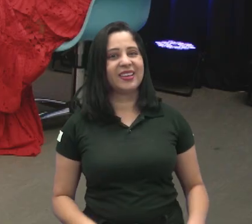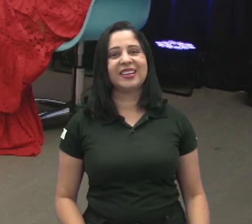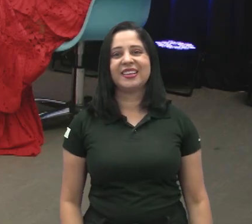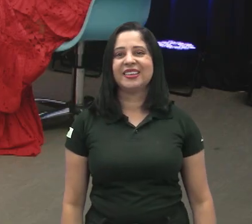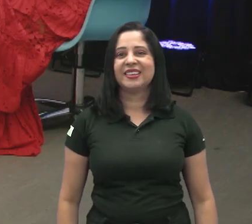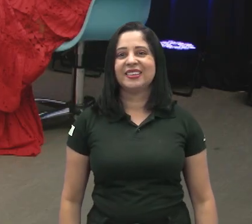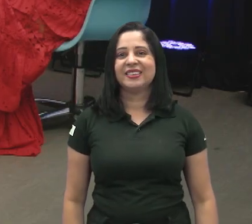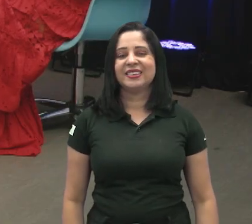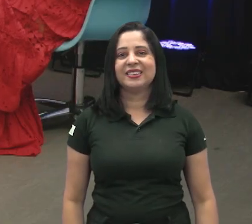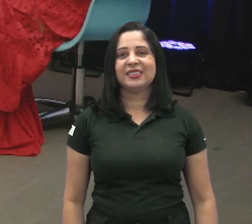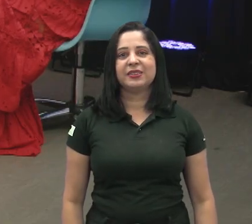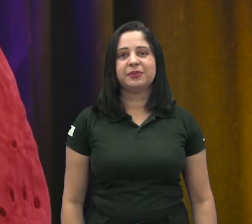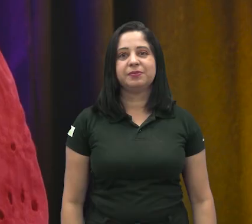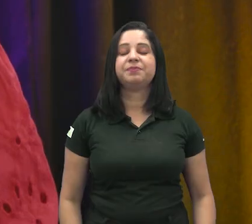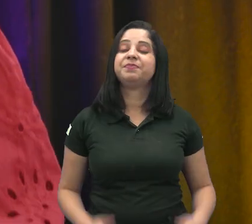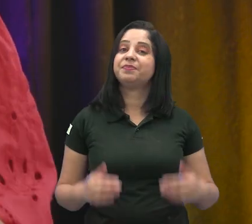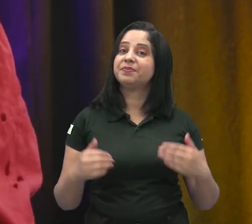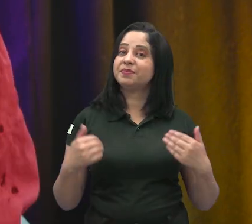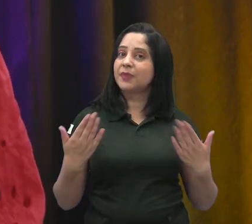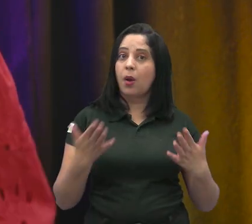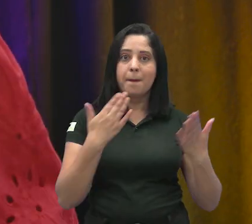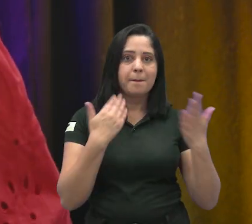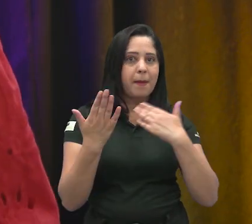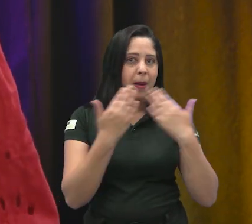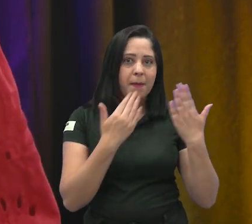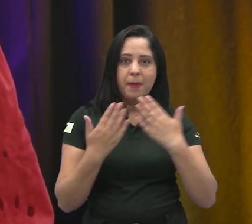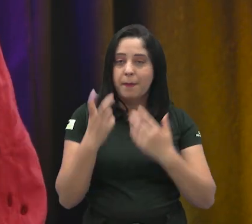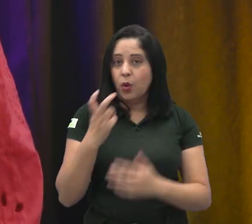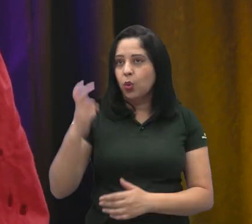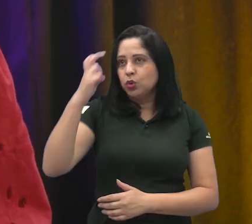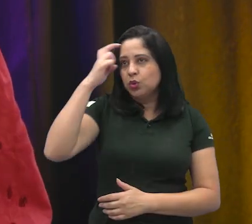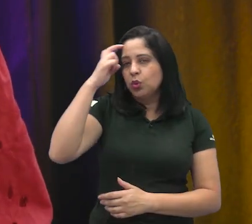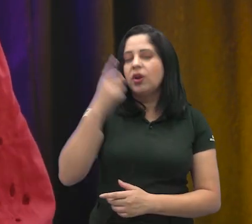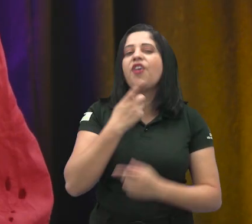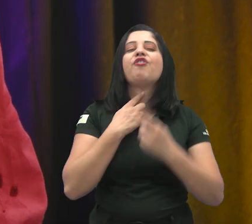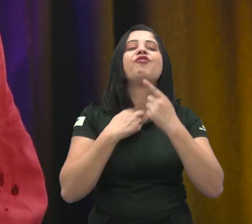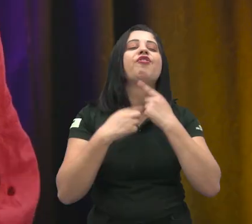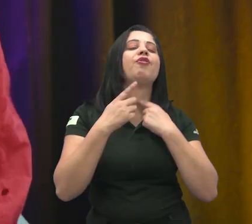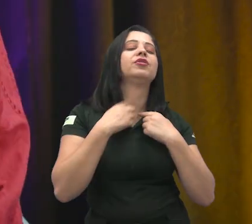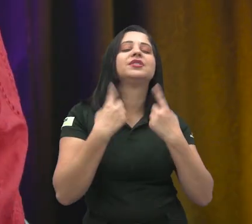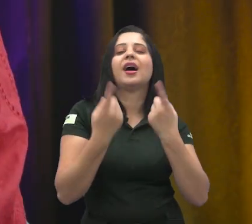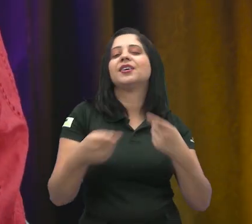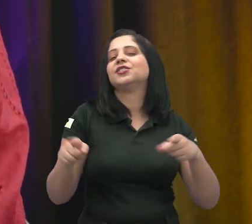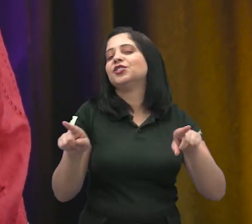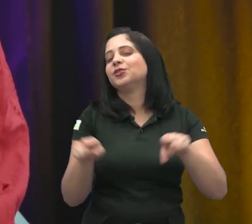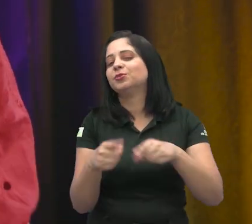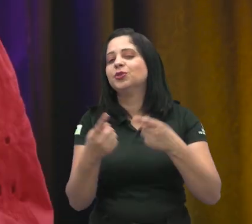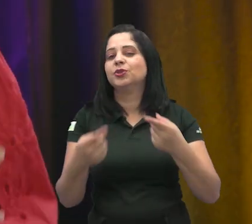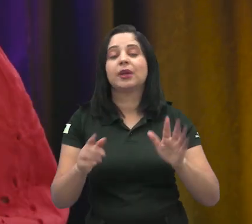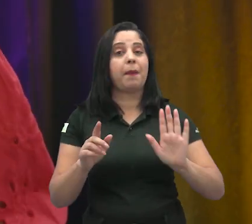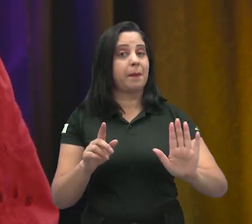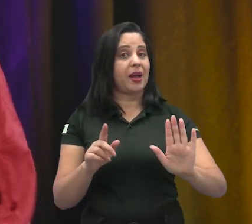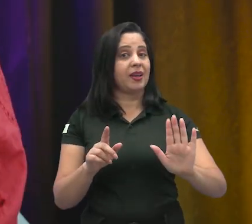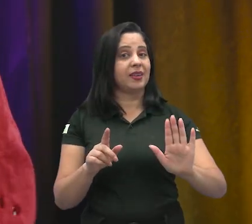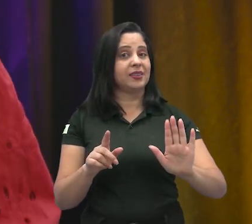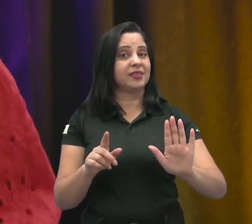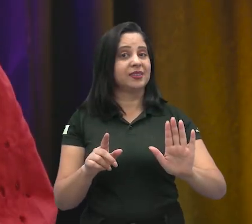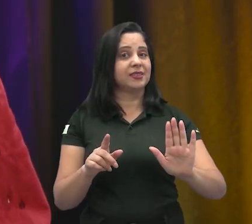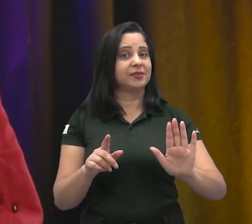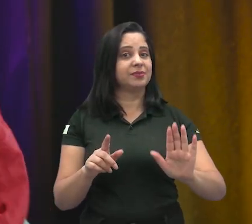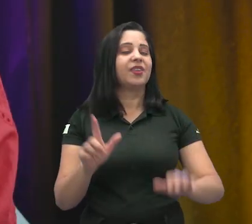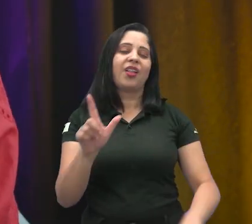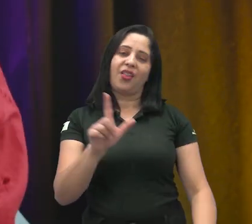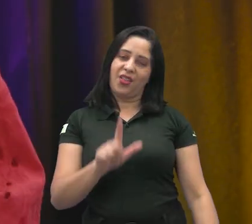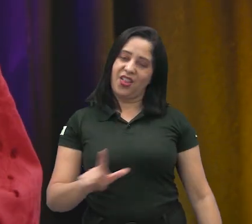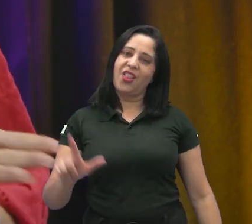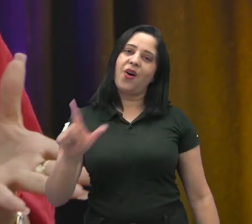SJC. Gente, esse papo de cultura me deu uma vontade de escutar uma musiquinha. E é claro que não dava pra gente